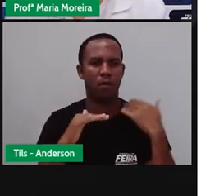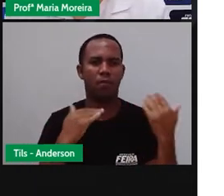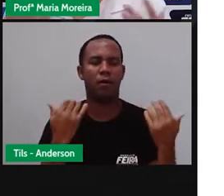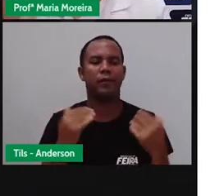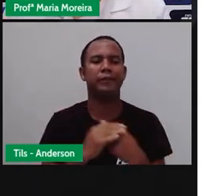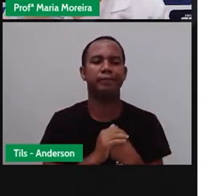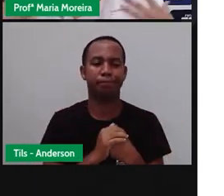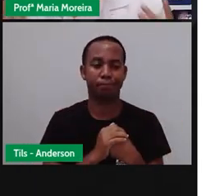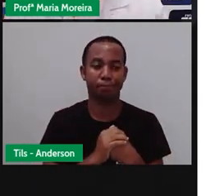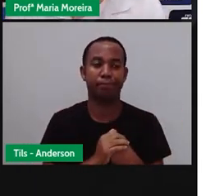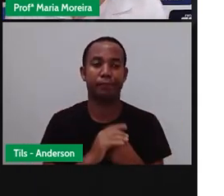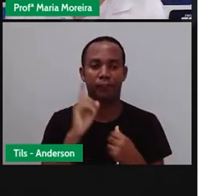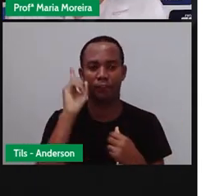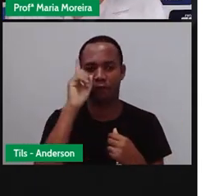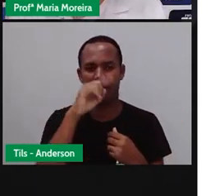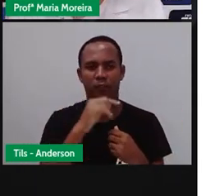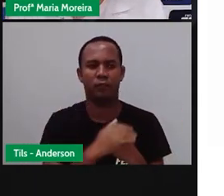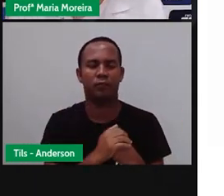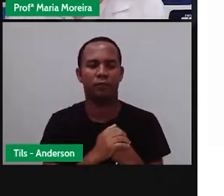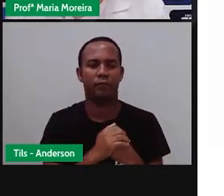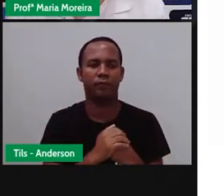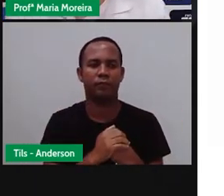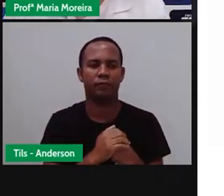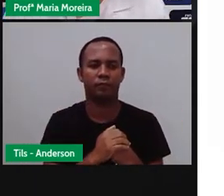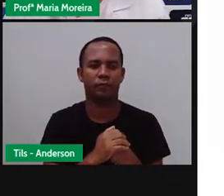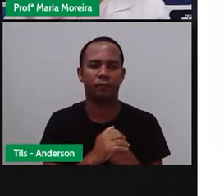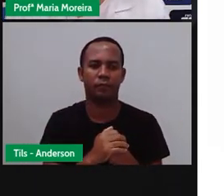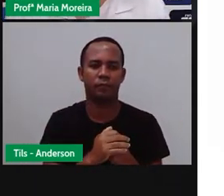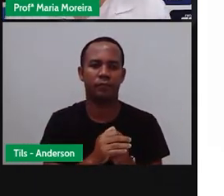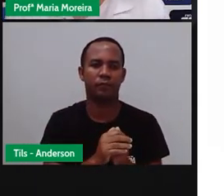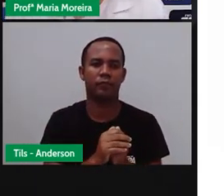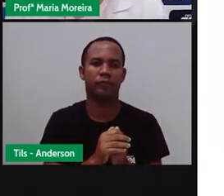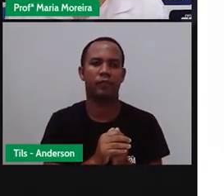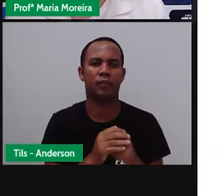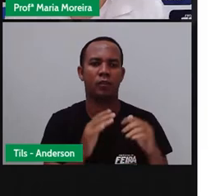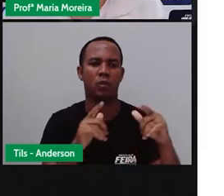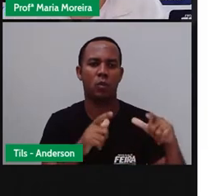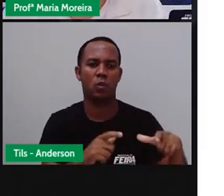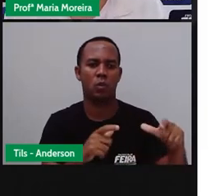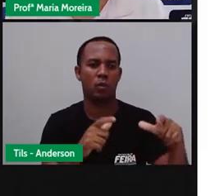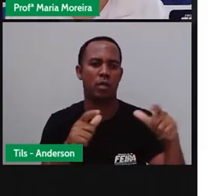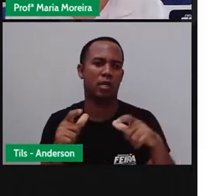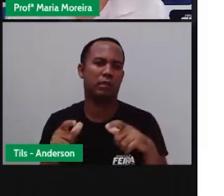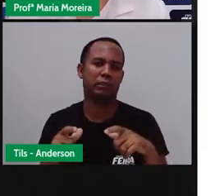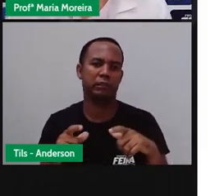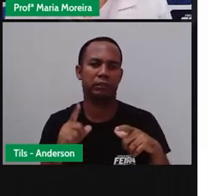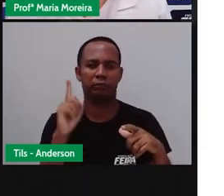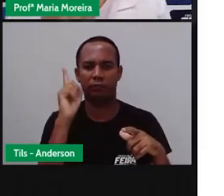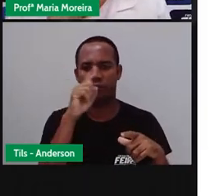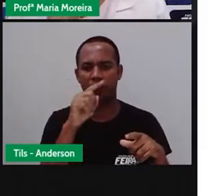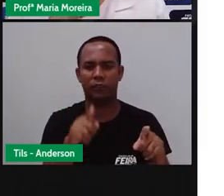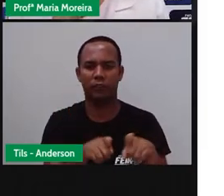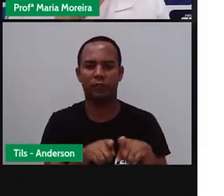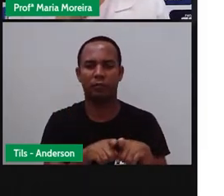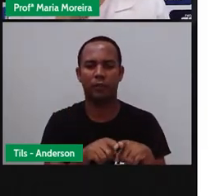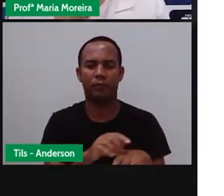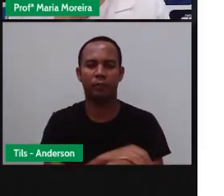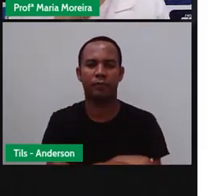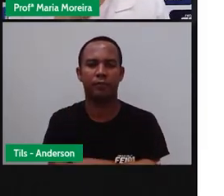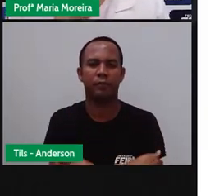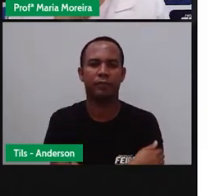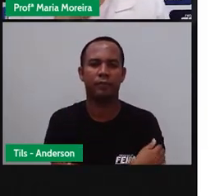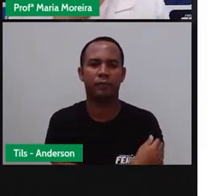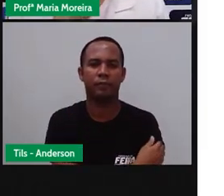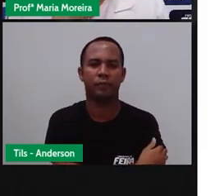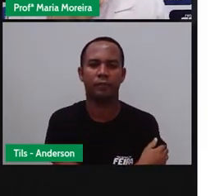aí são esses números de vítimas fatais, esses deslizamentos em favelas, em morros, tá? Essa imagem que a Pró